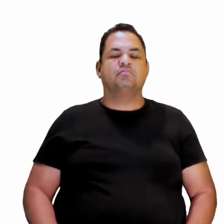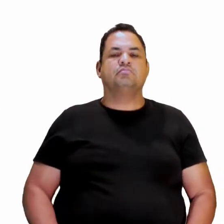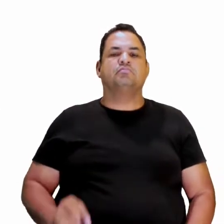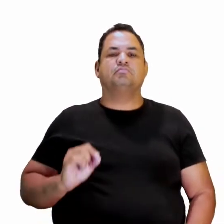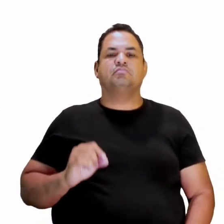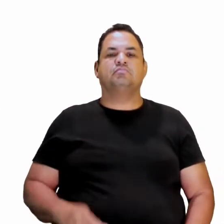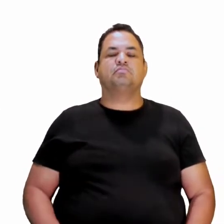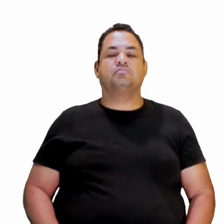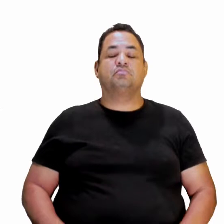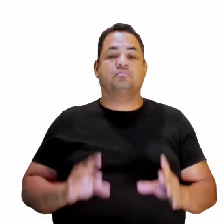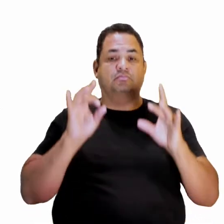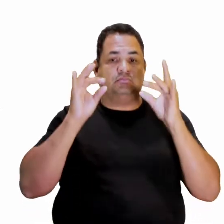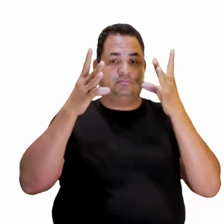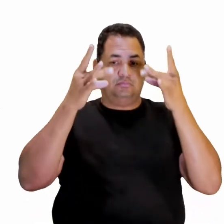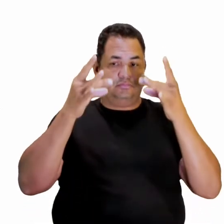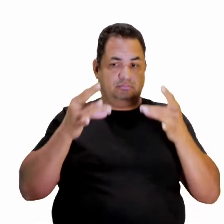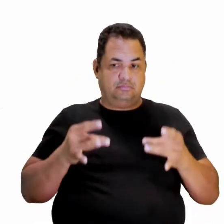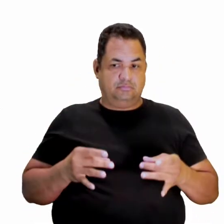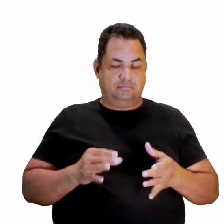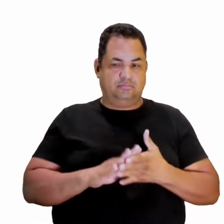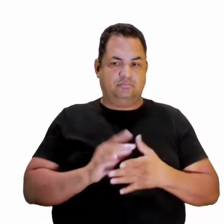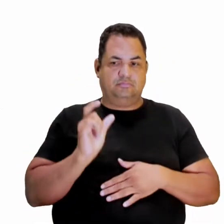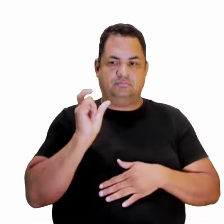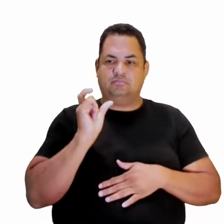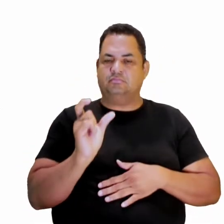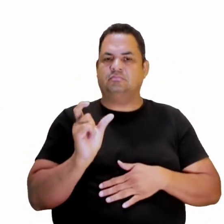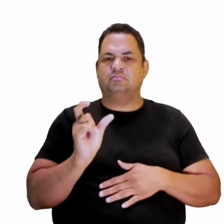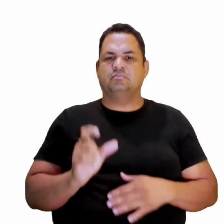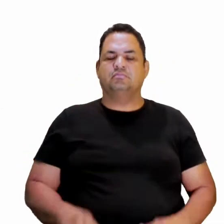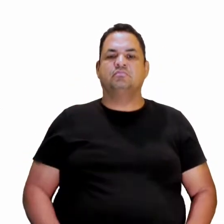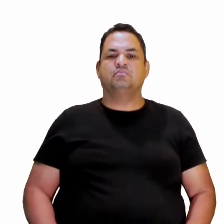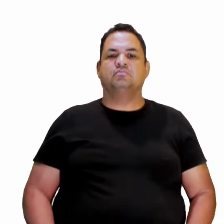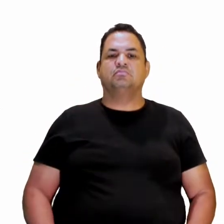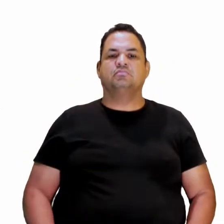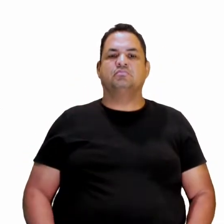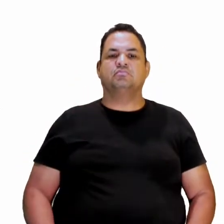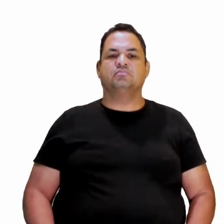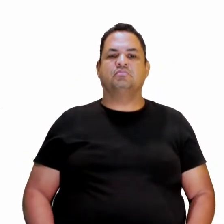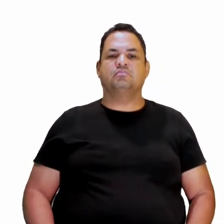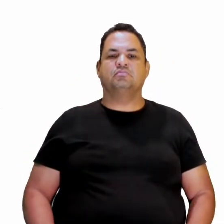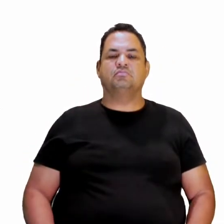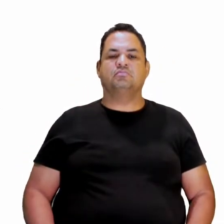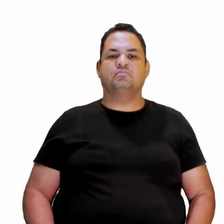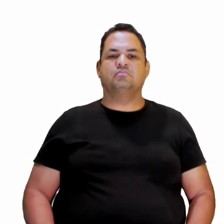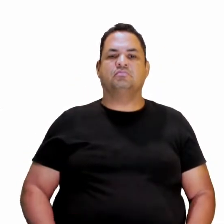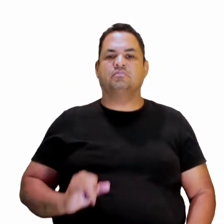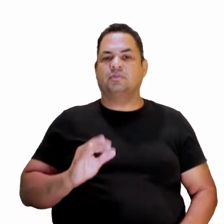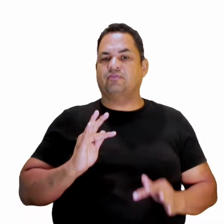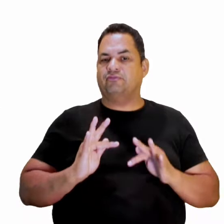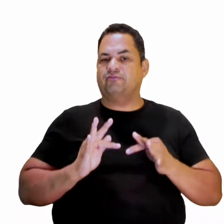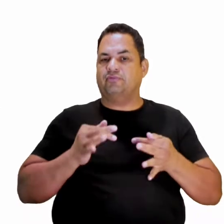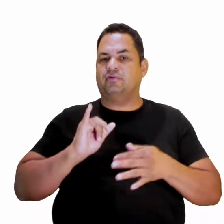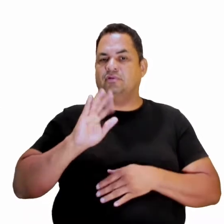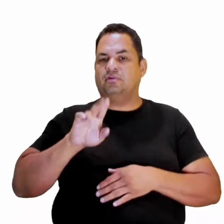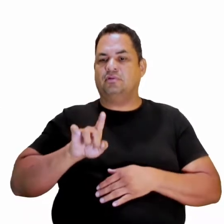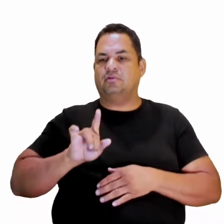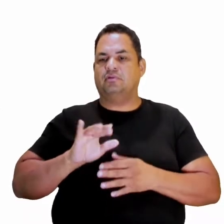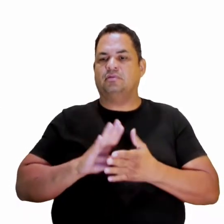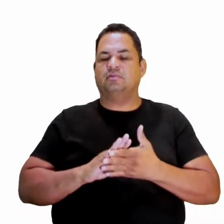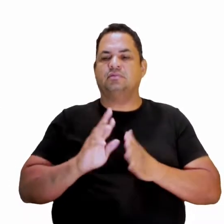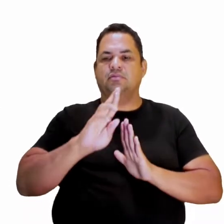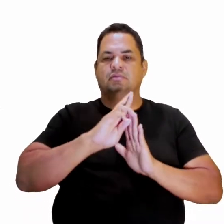Que detalhe, a palavra damage, ela tá aí com o meu ing e ela faz parte de